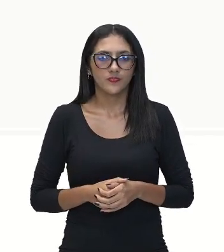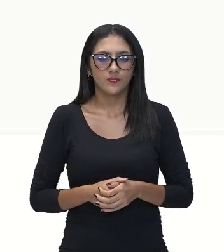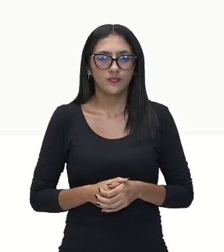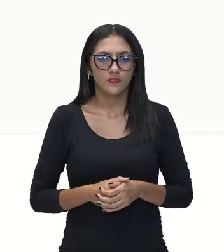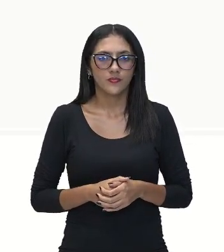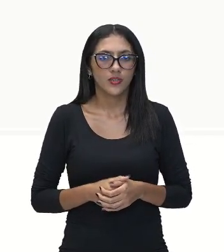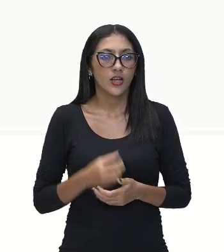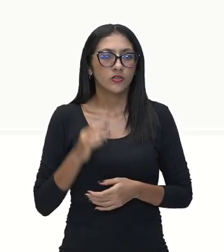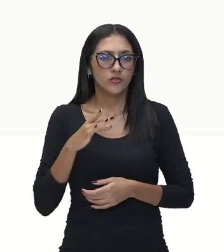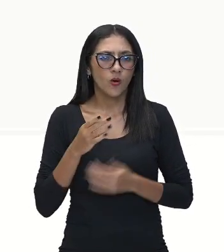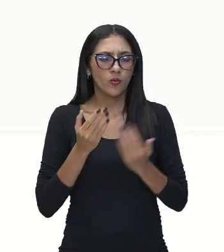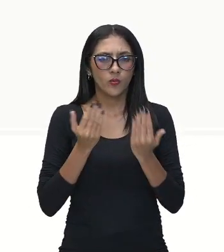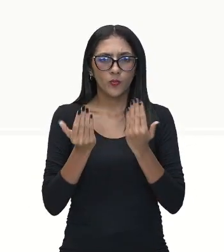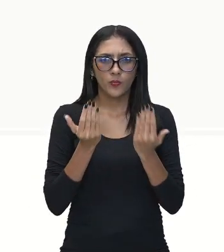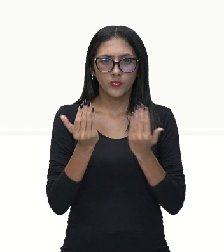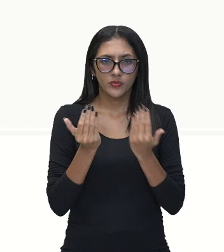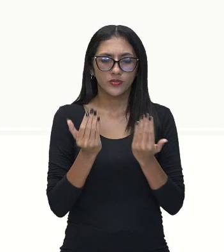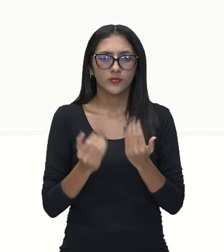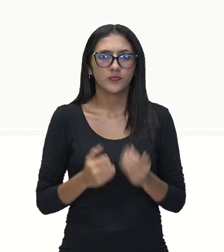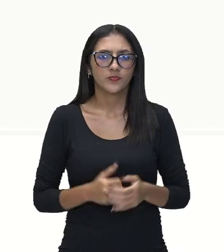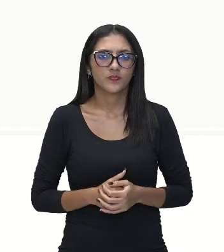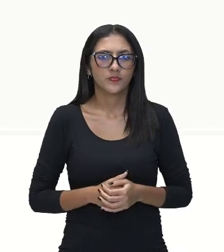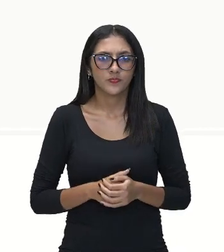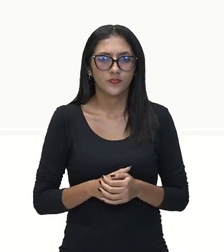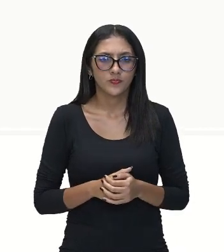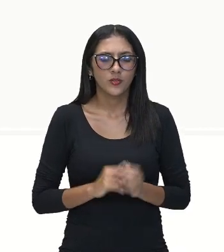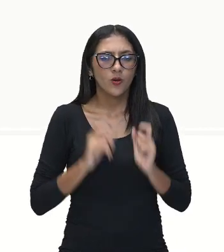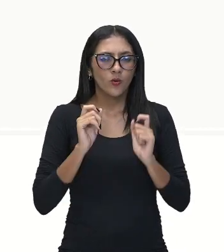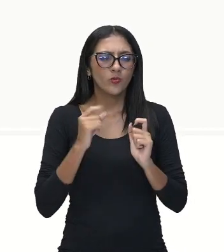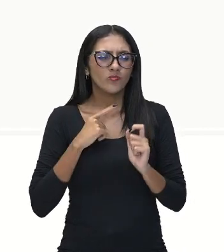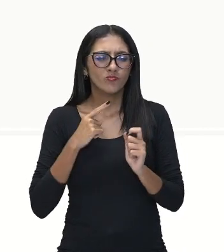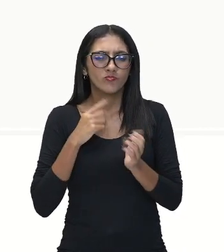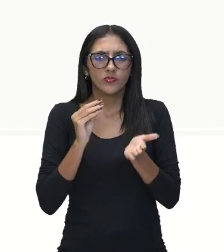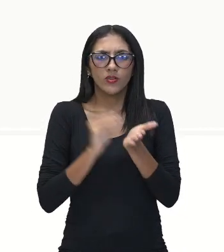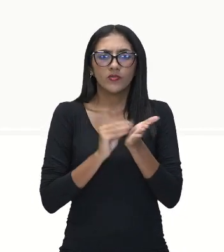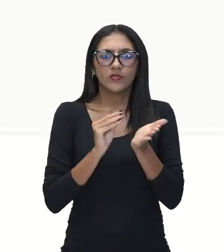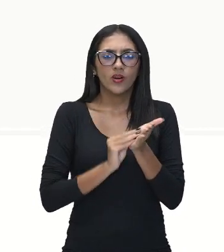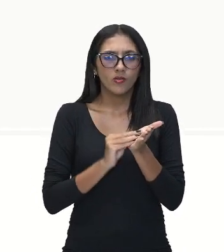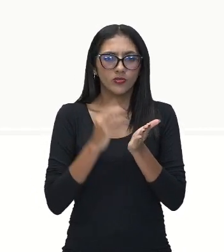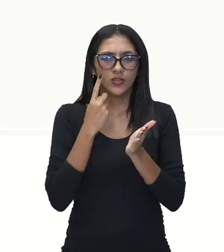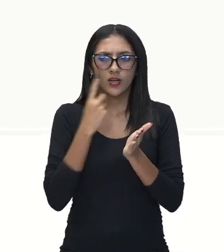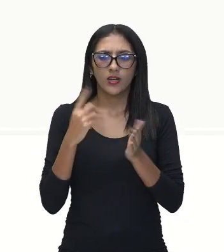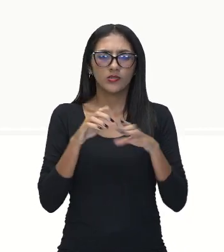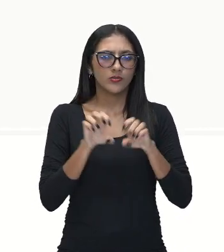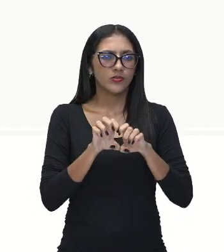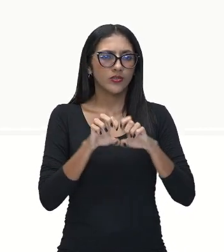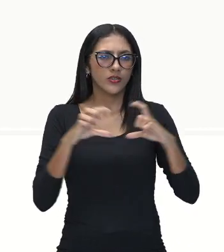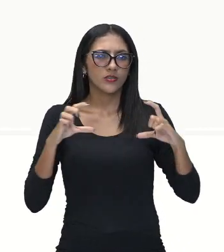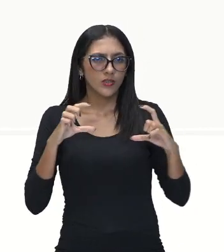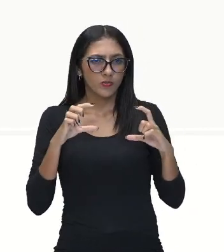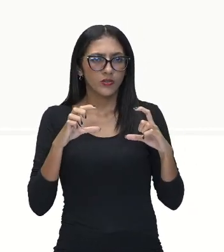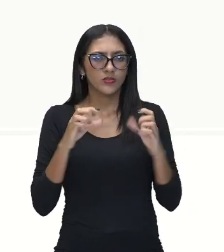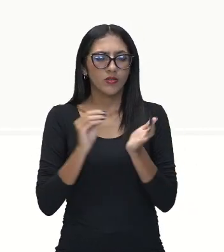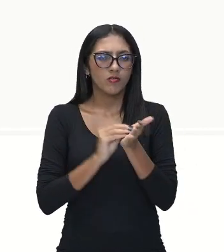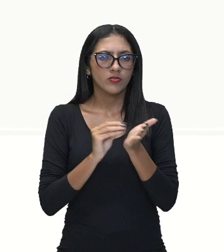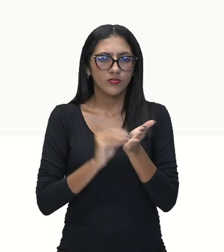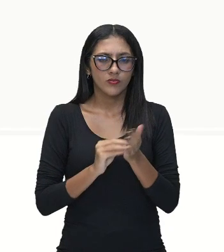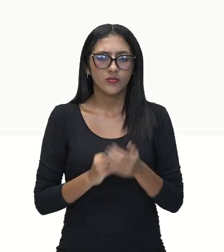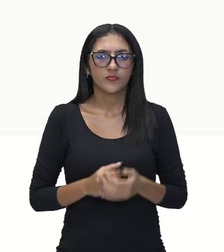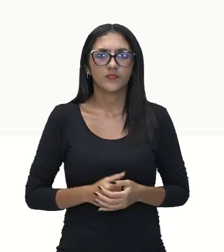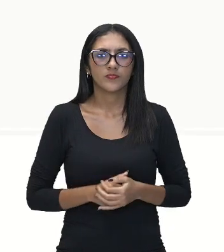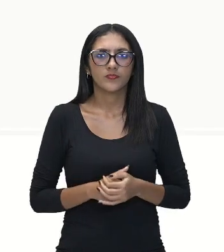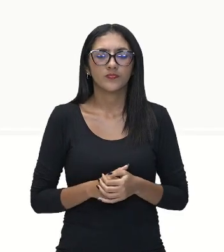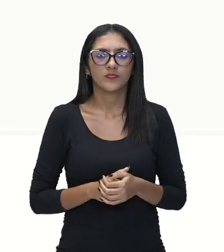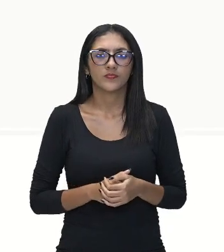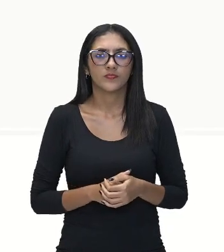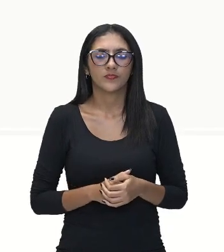comparar Qual é o termo que tá faltando aqui né Para para que a equação seja satisfeita o termo que